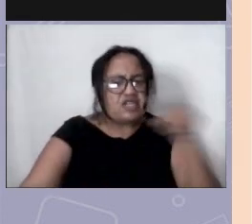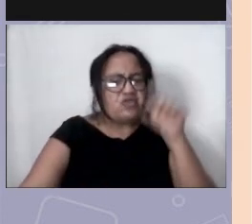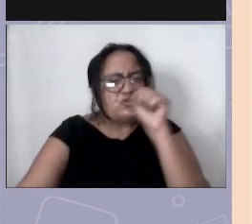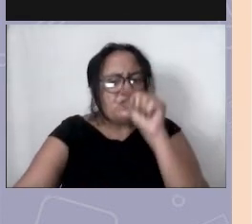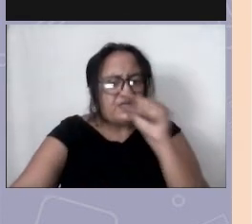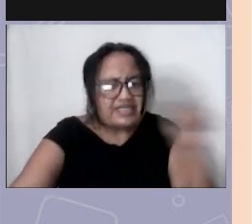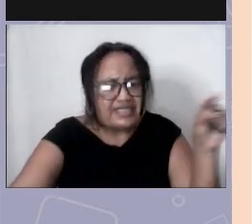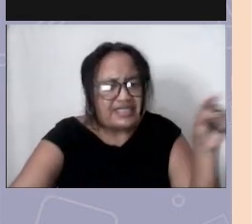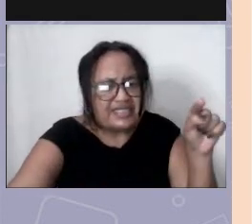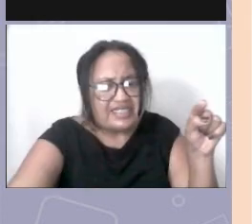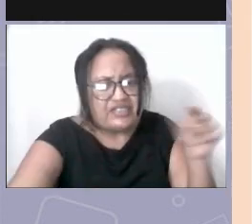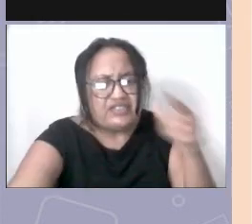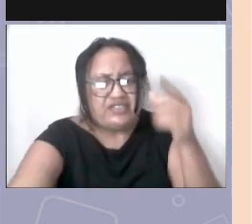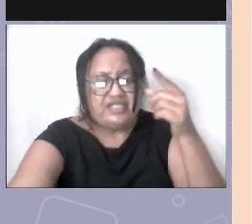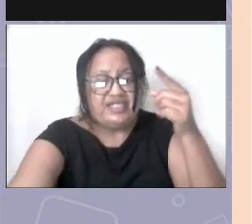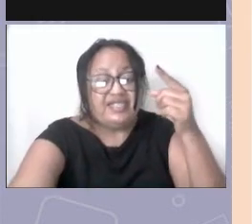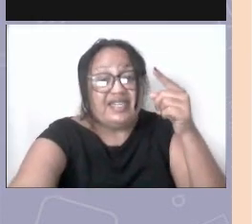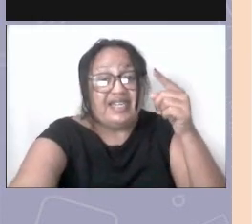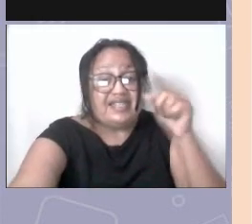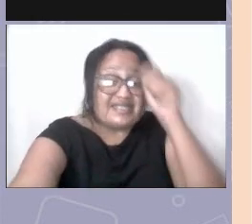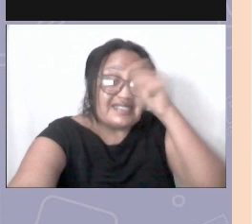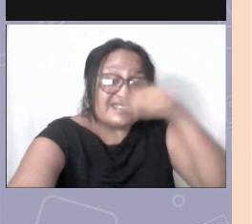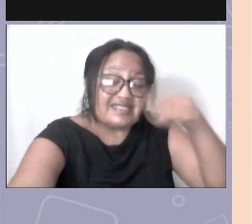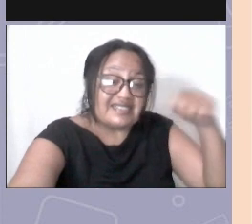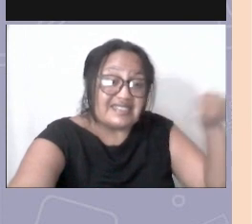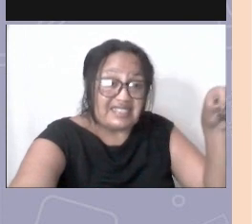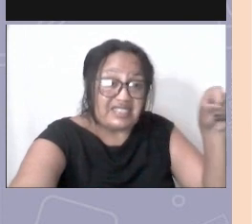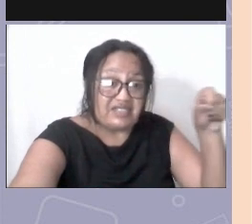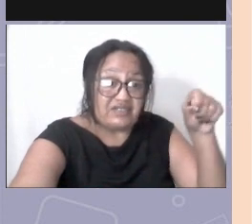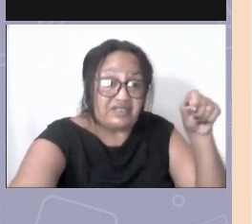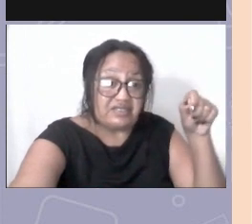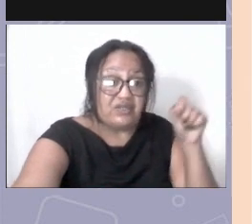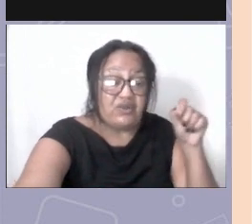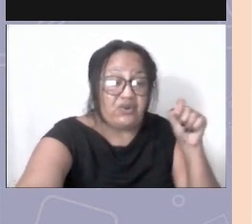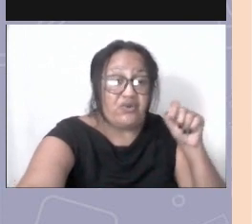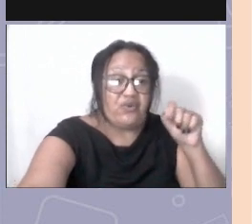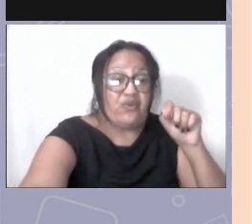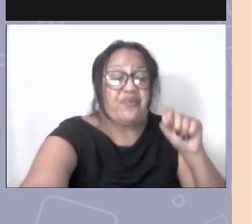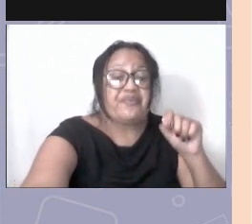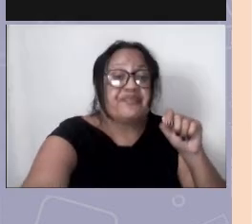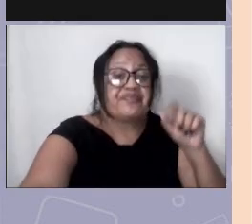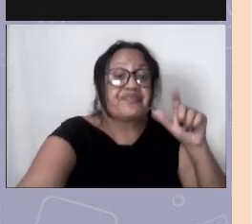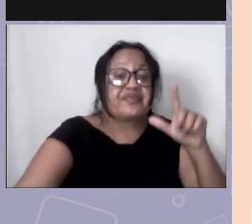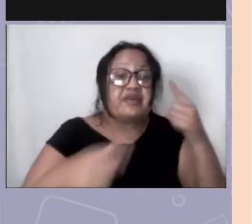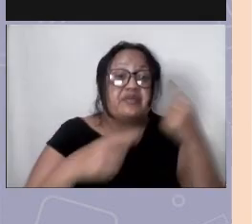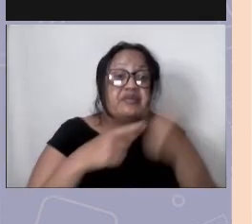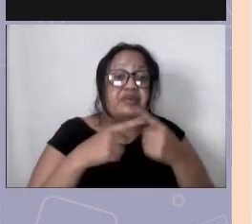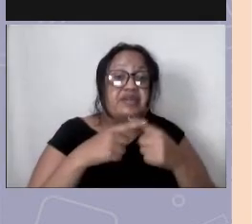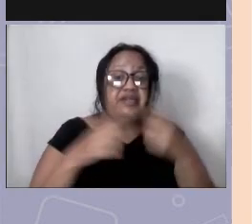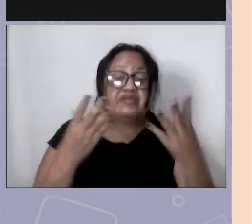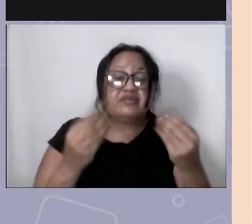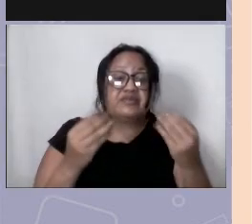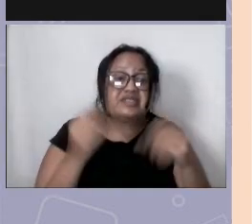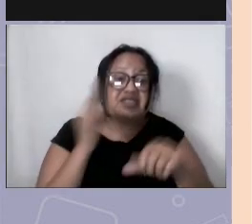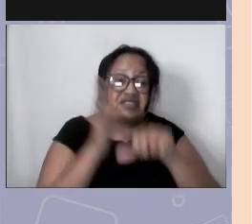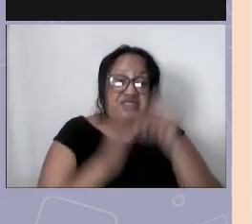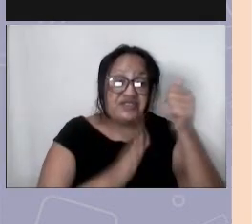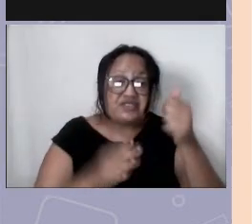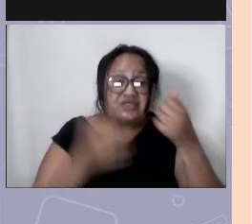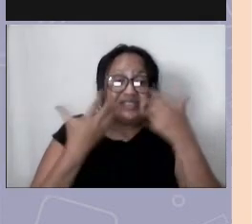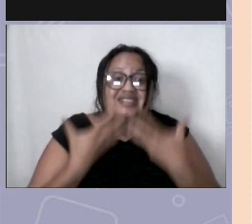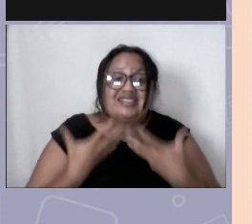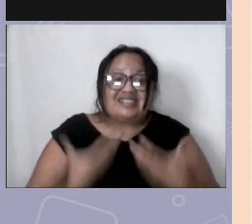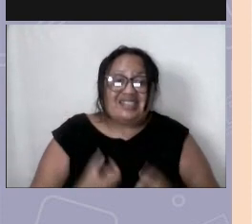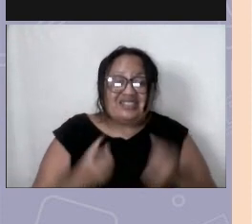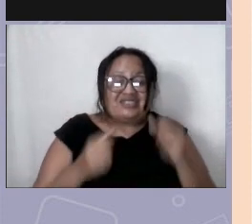escrevam do lado com a letra gigantesca assim incorreto porque muitas vezes no cansaço ali na rotina na maratona de